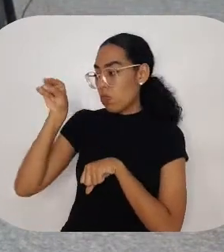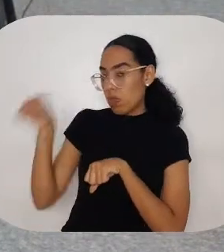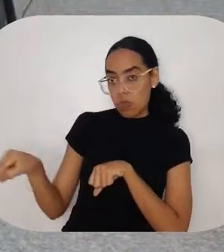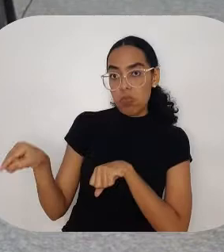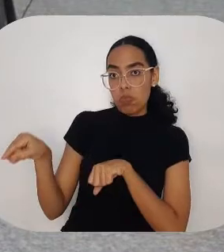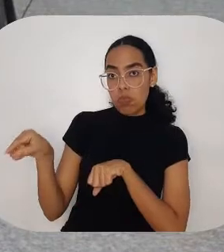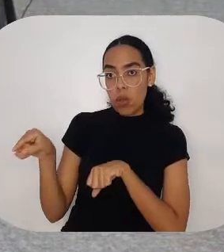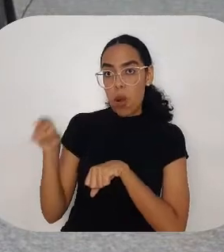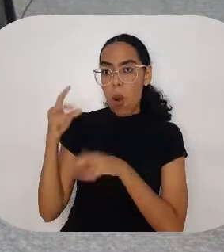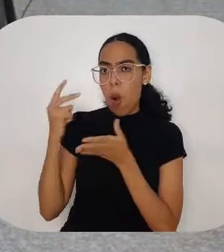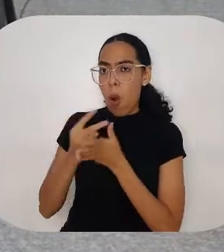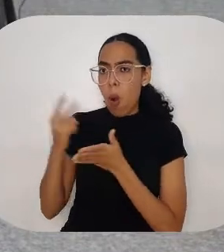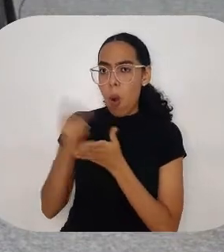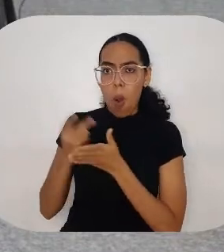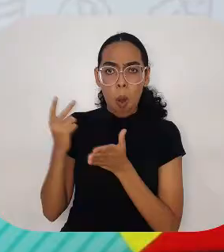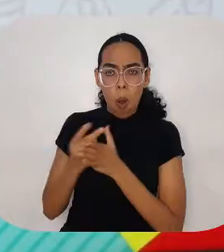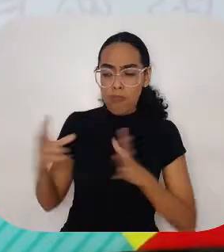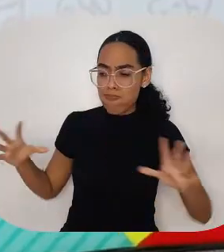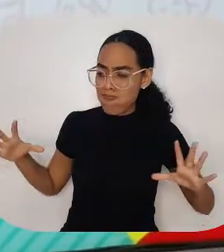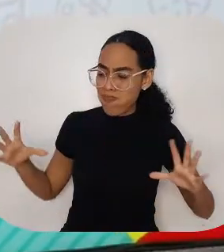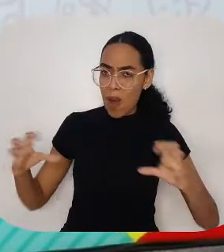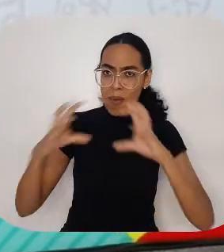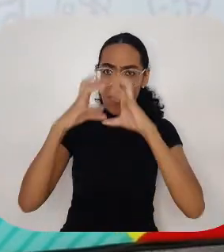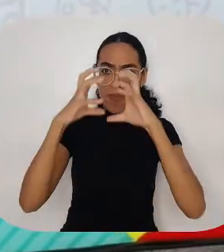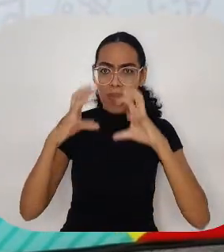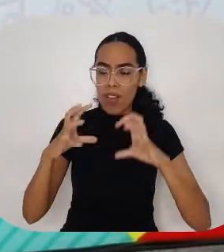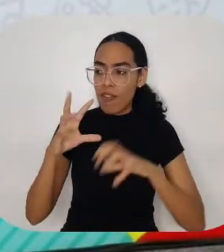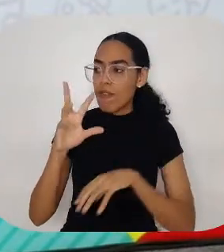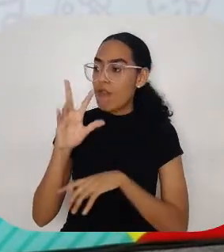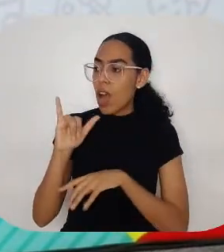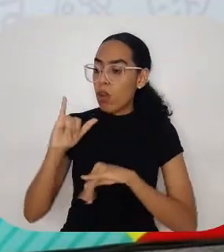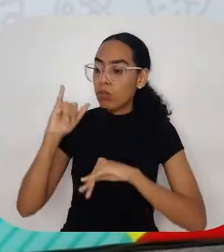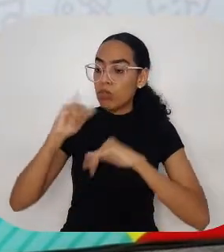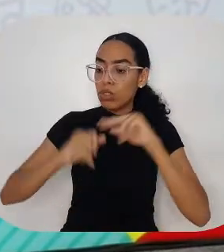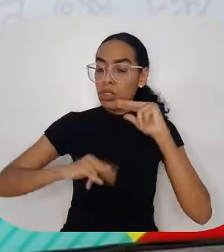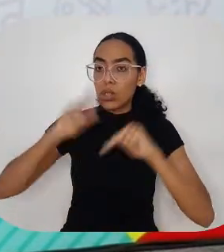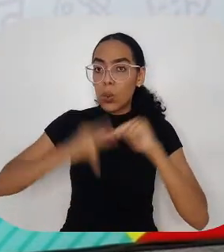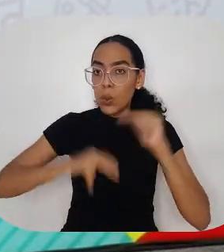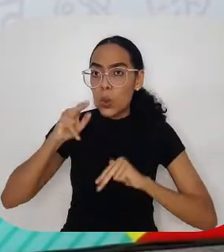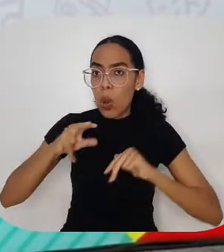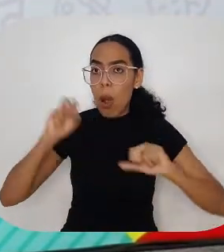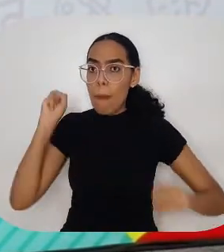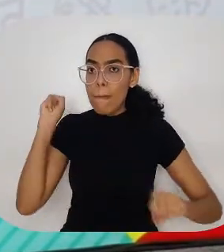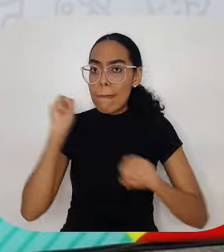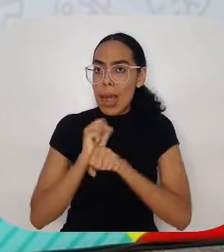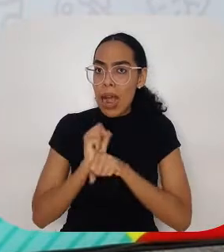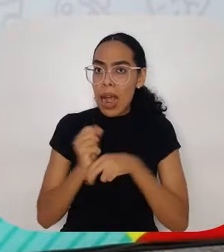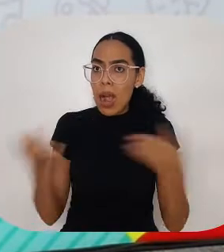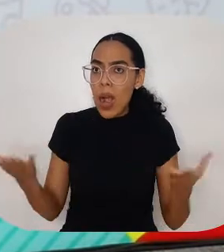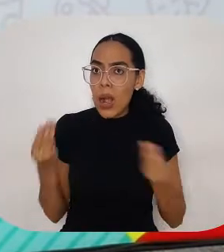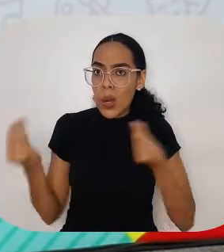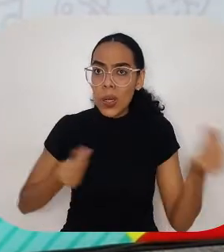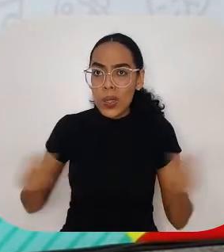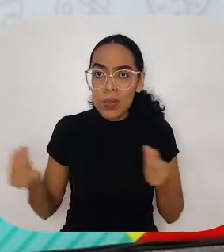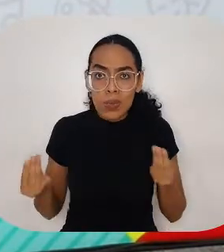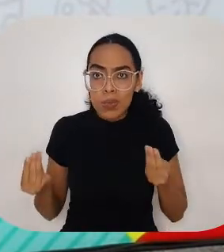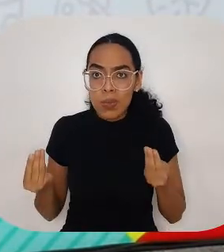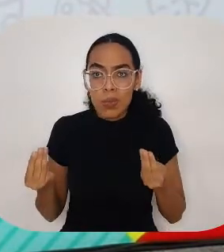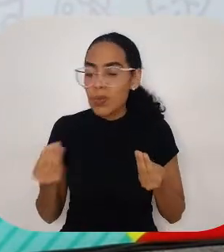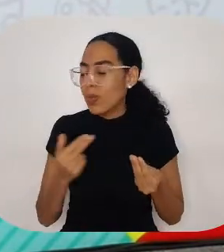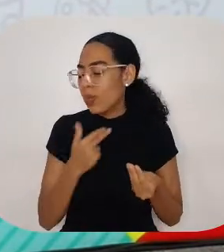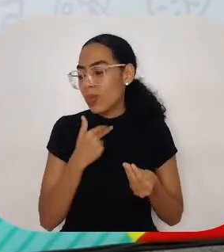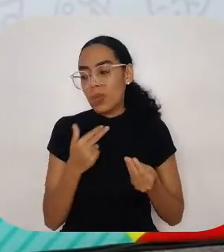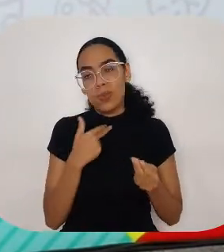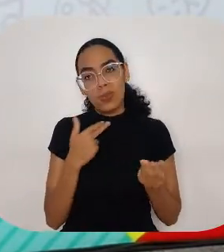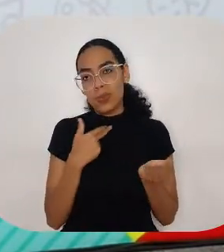e do lado de lá continuarem nessa confusão, o São João tá perdido, minha gente. Negócio de confusão no São João não